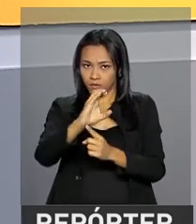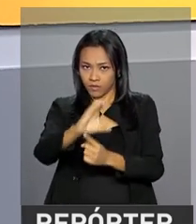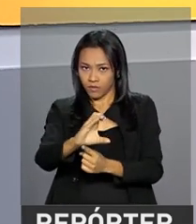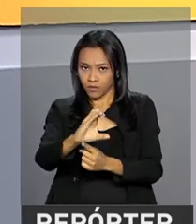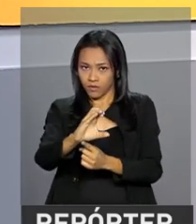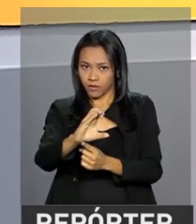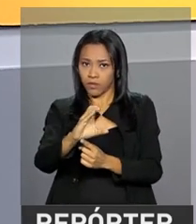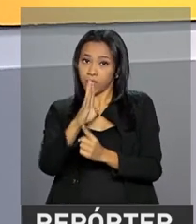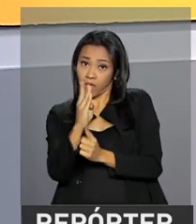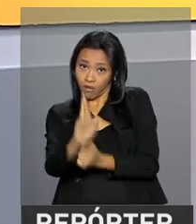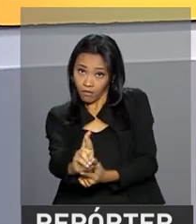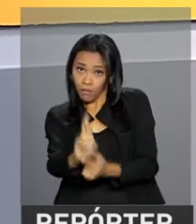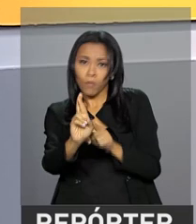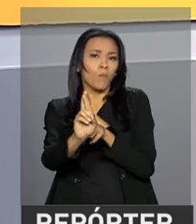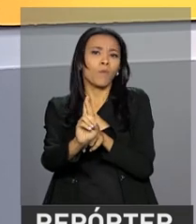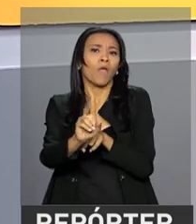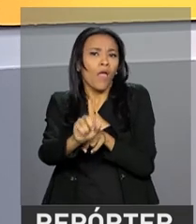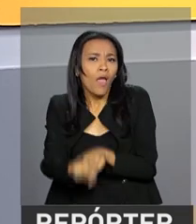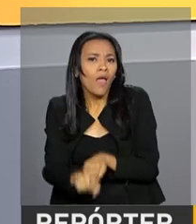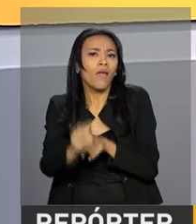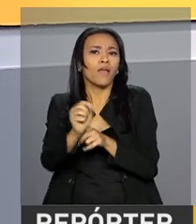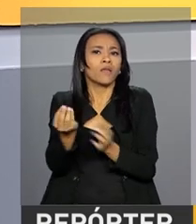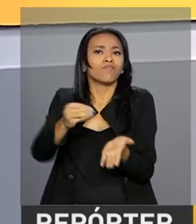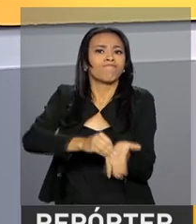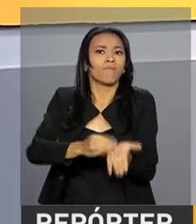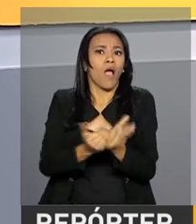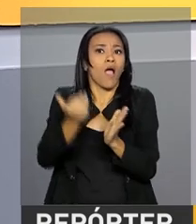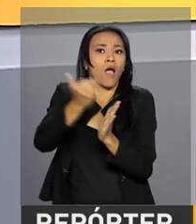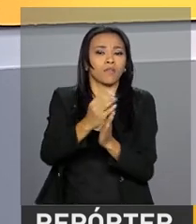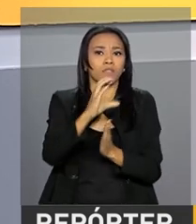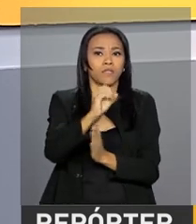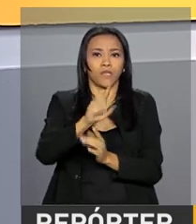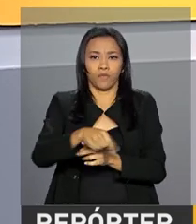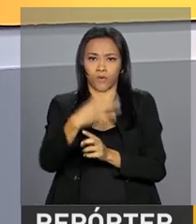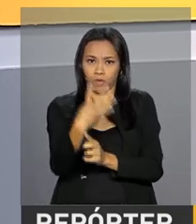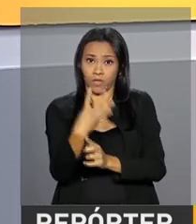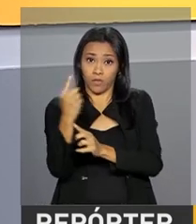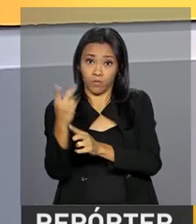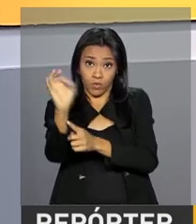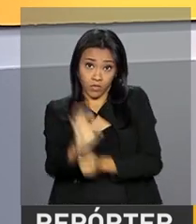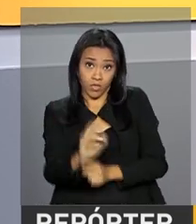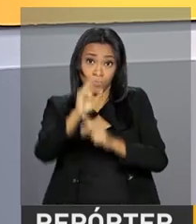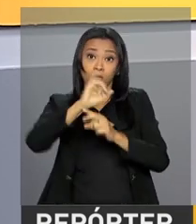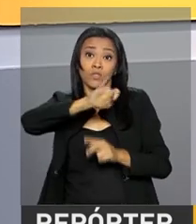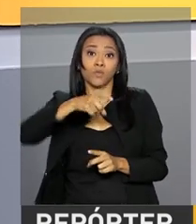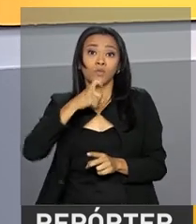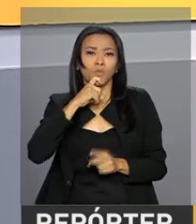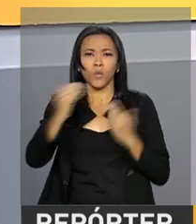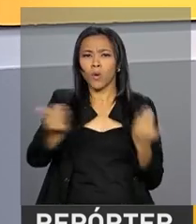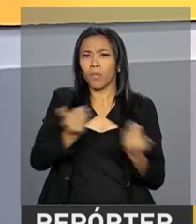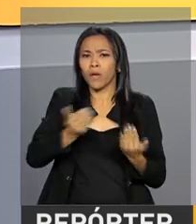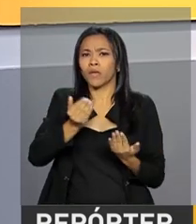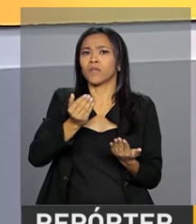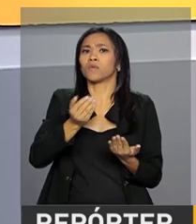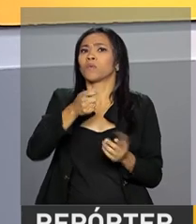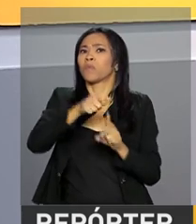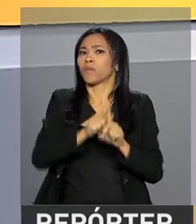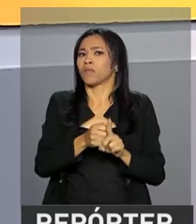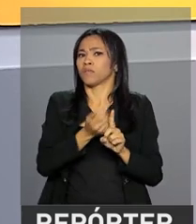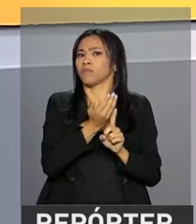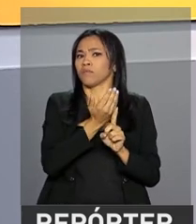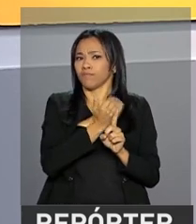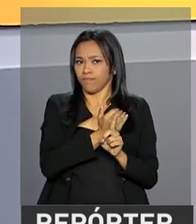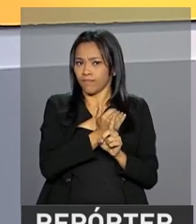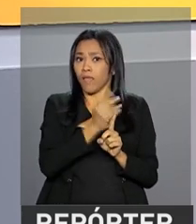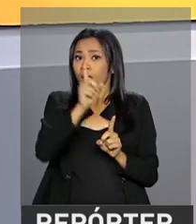ibc br indicador registrou alta de 0,41 por cento em julho na comparação com o mês anterior